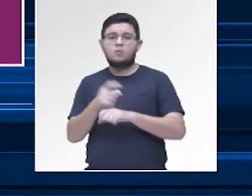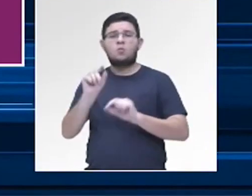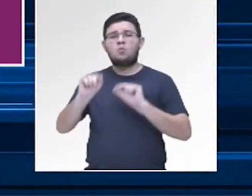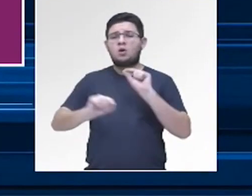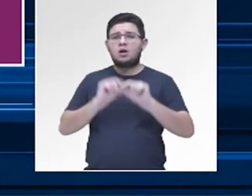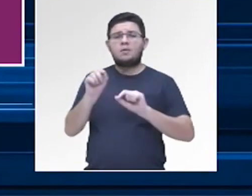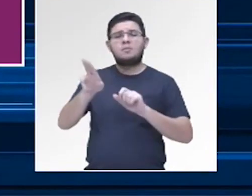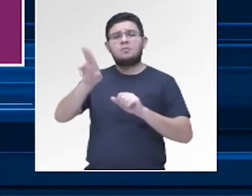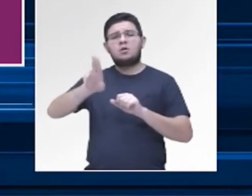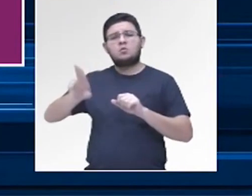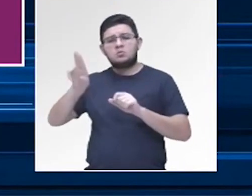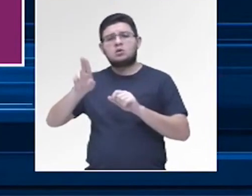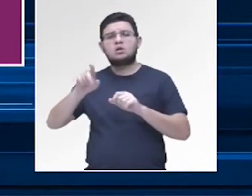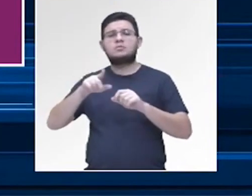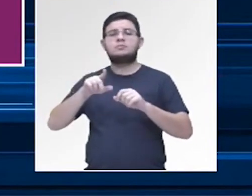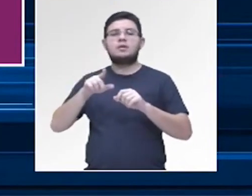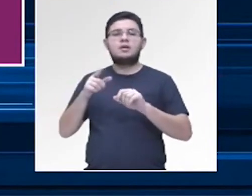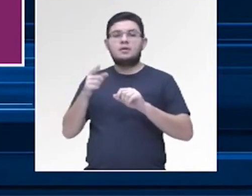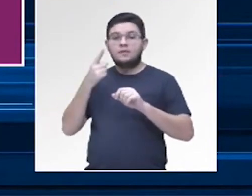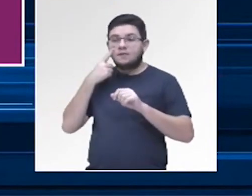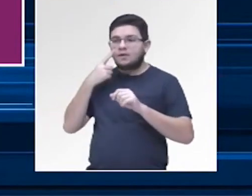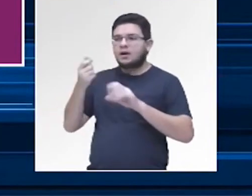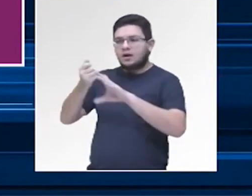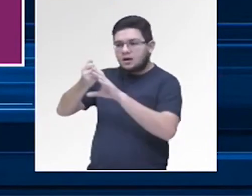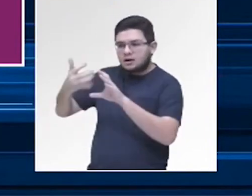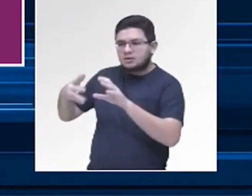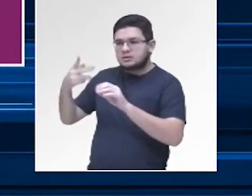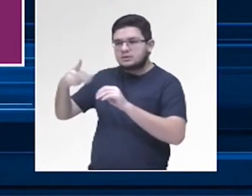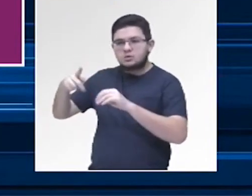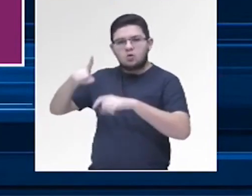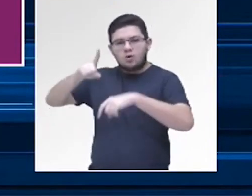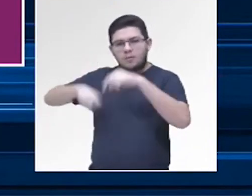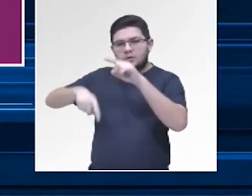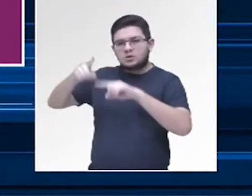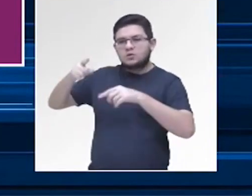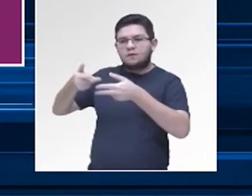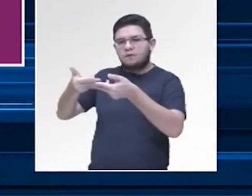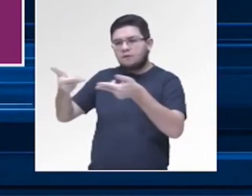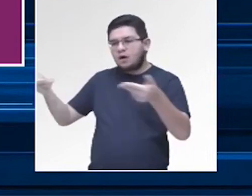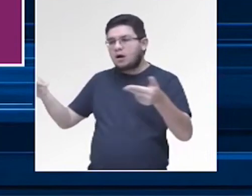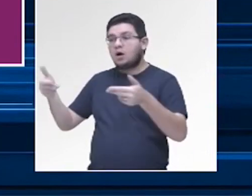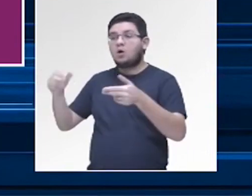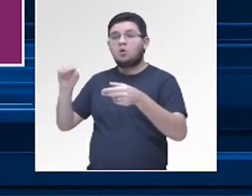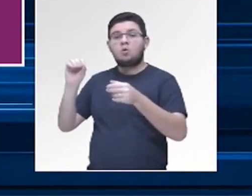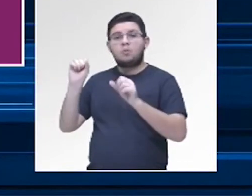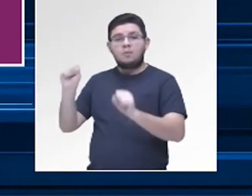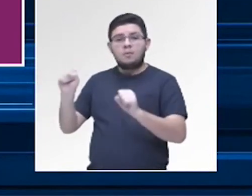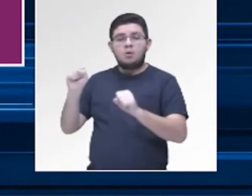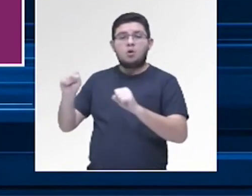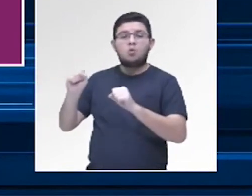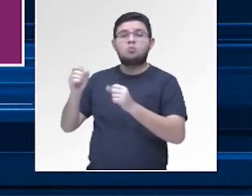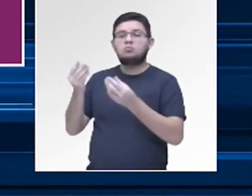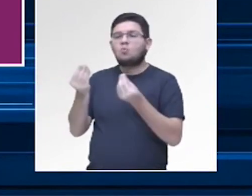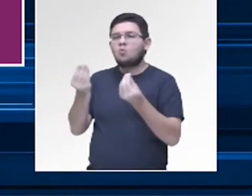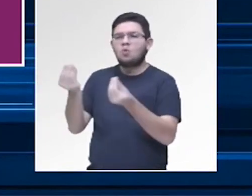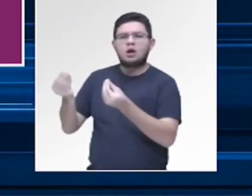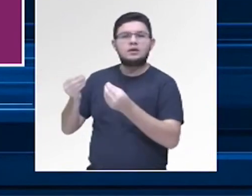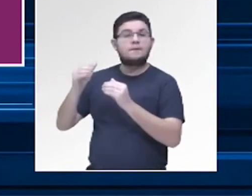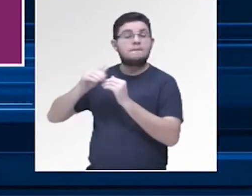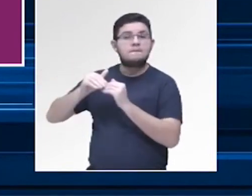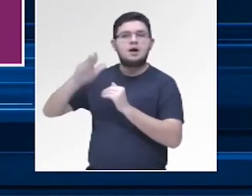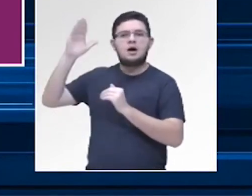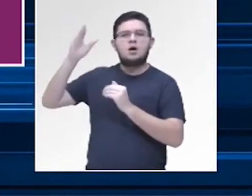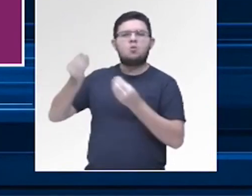para descrever um objeto que se encontra no extremo superior ou inferior de uma qualidade, né? O